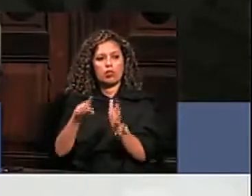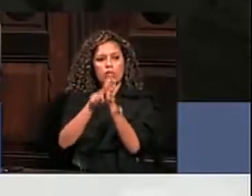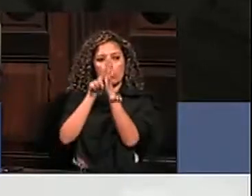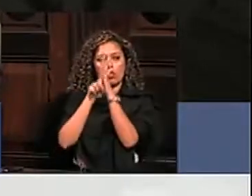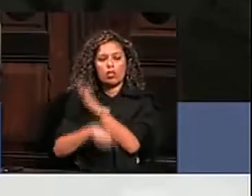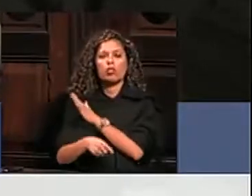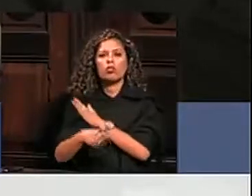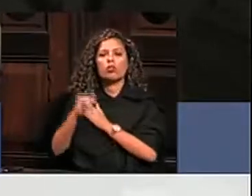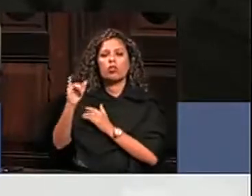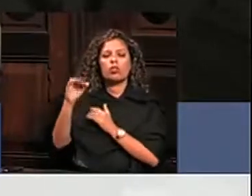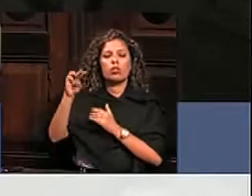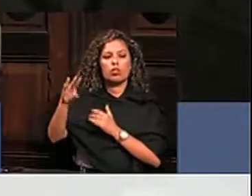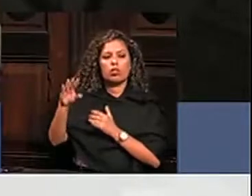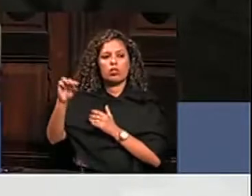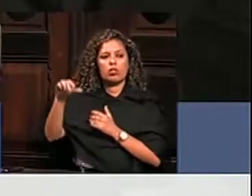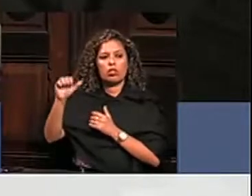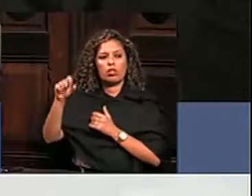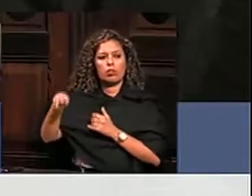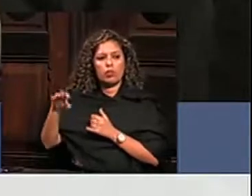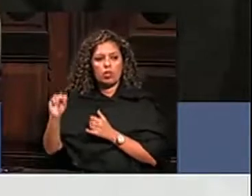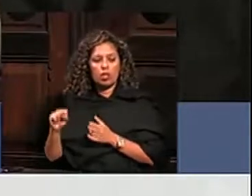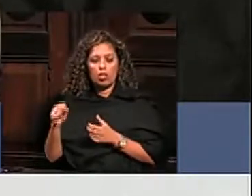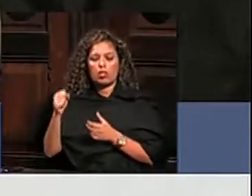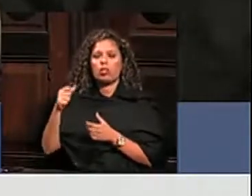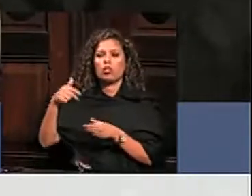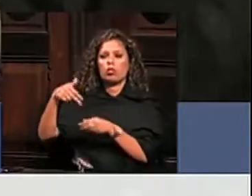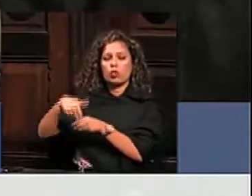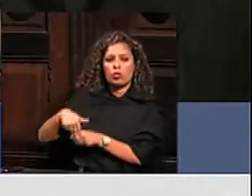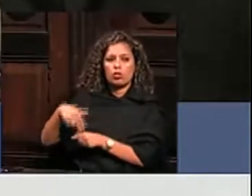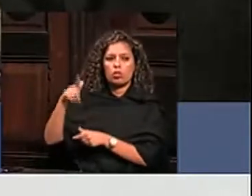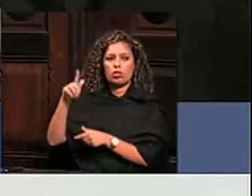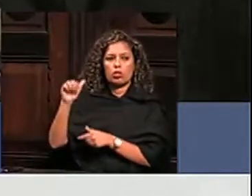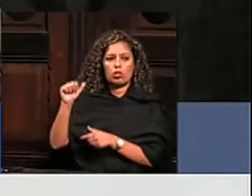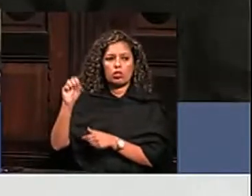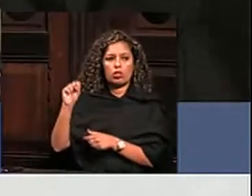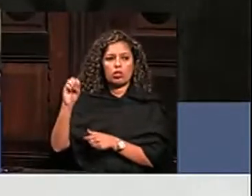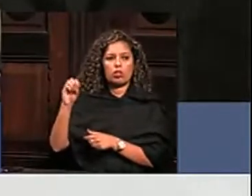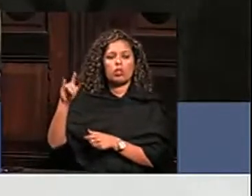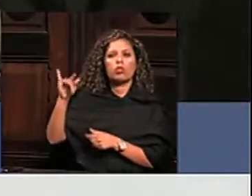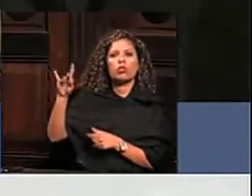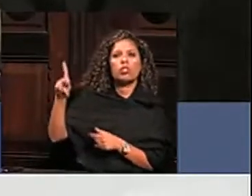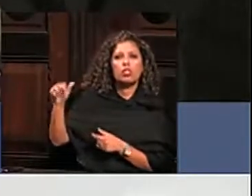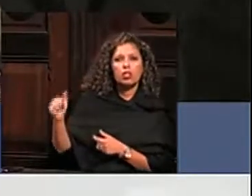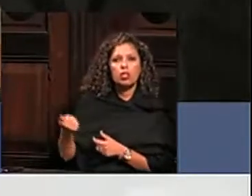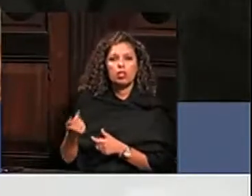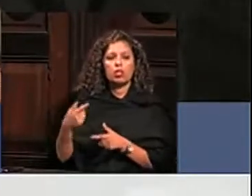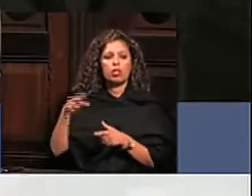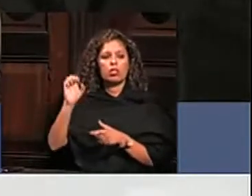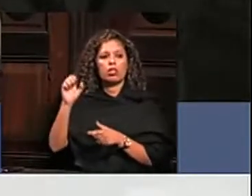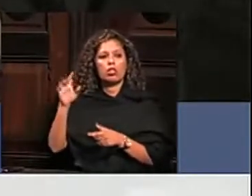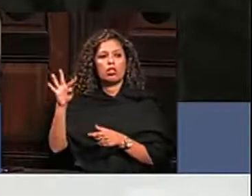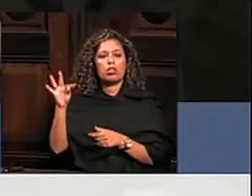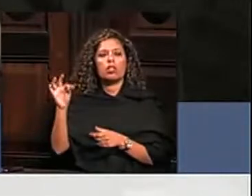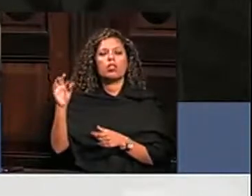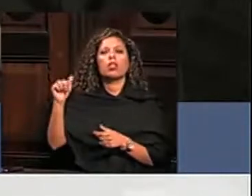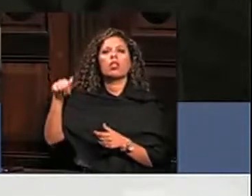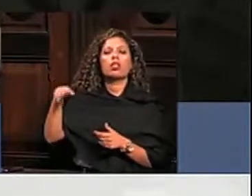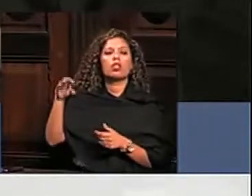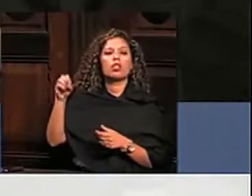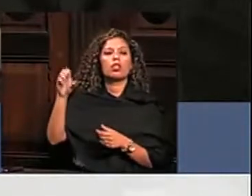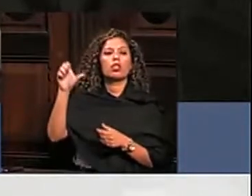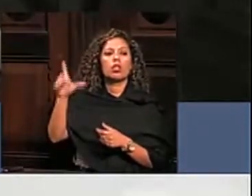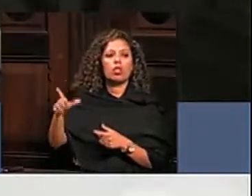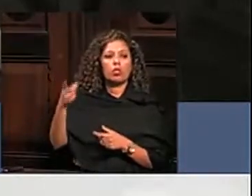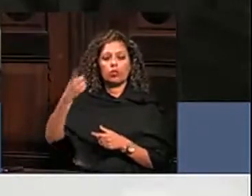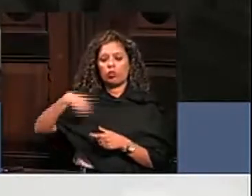alíquota de ICMS da gasolina e do etanol. Mas no momento de dificuldade, aonde? No Colégio de Líderes, foi apresentada